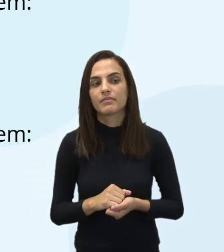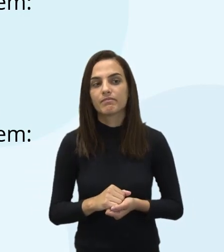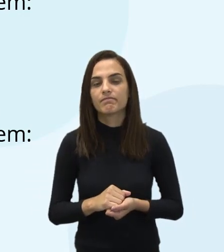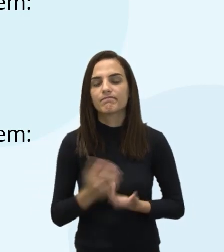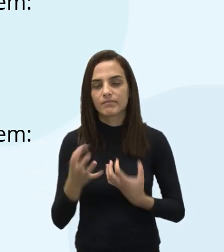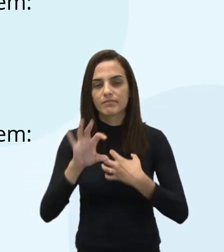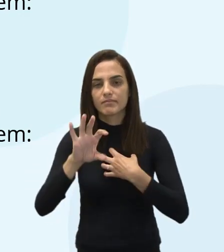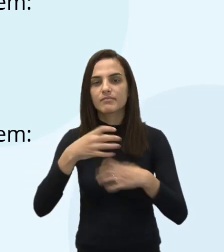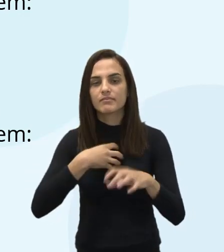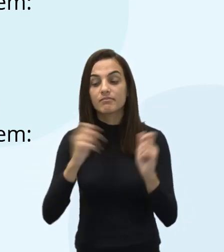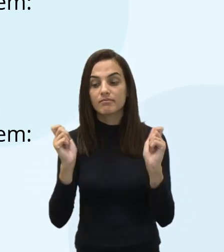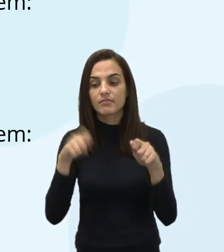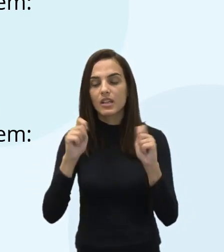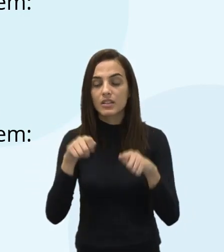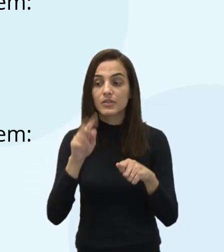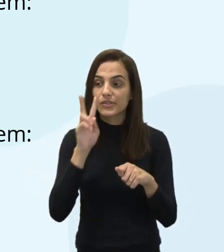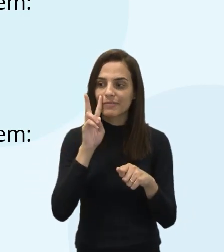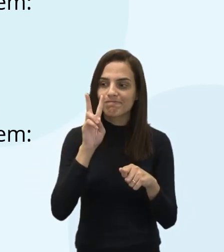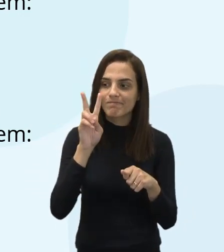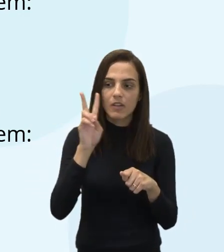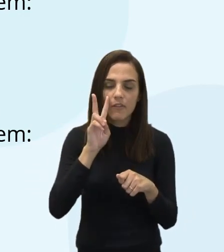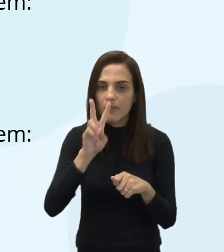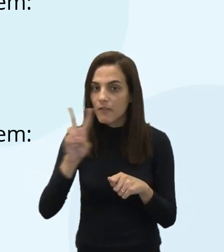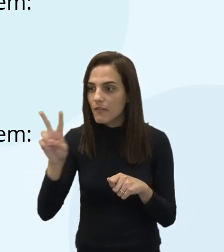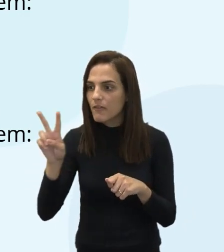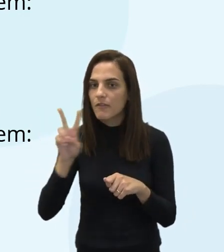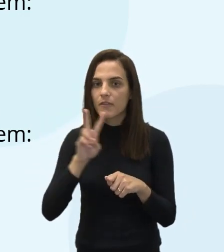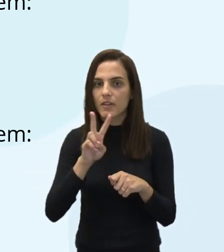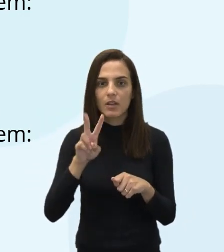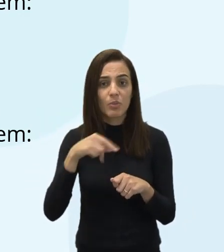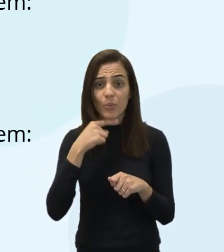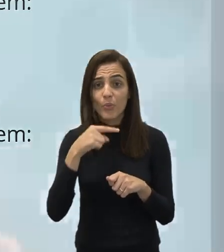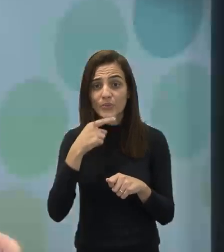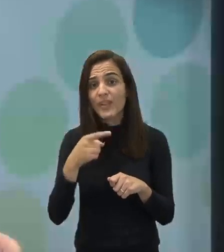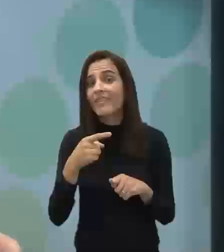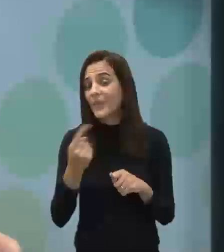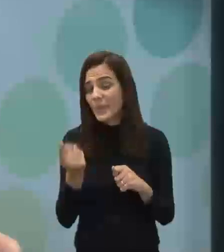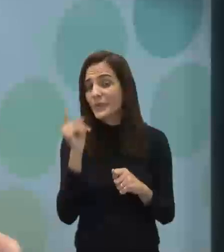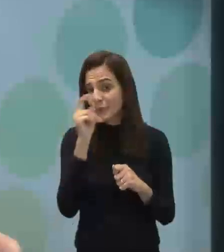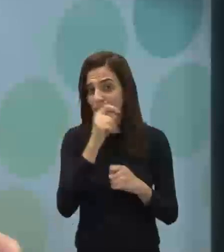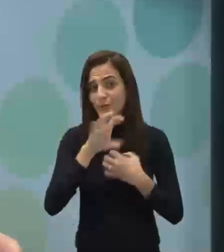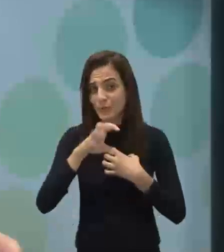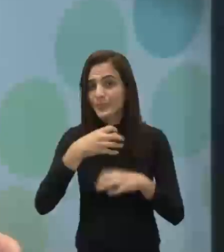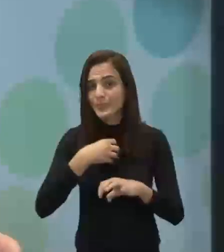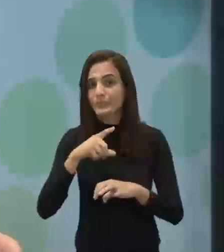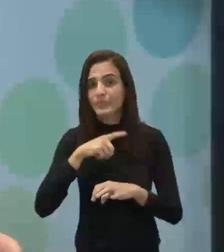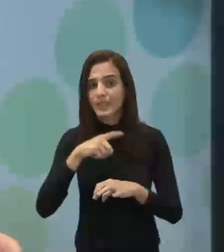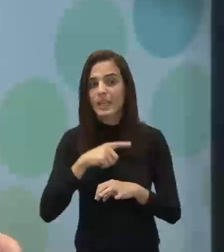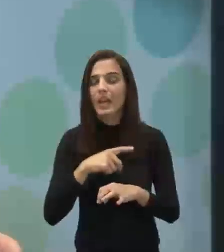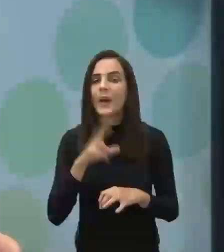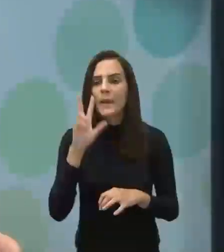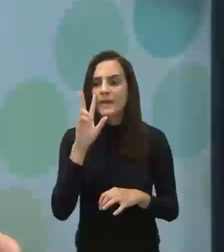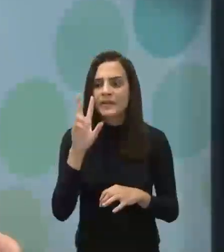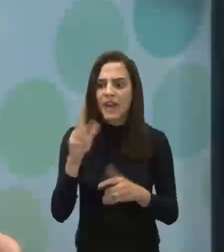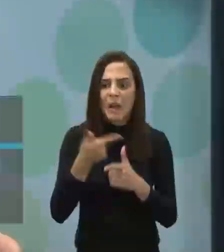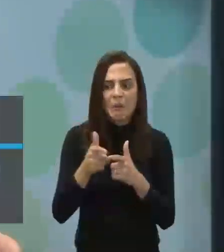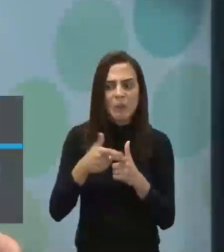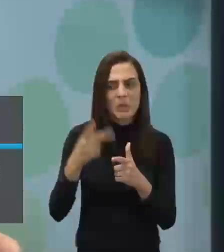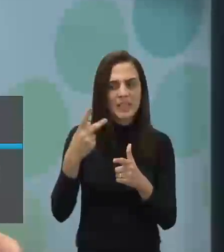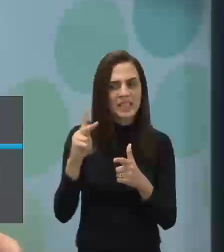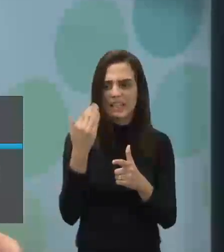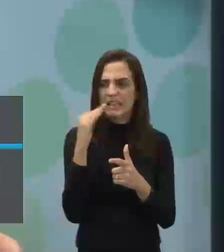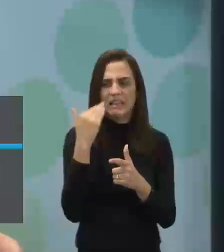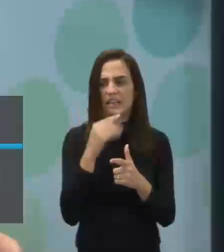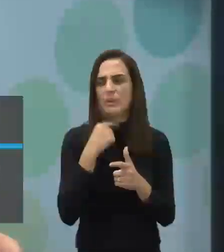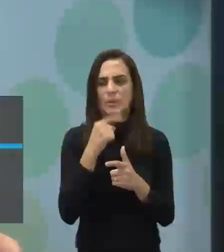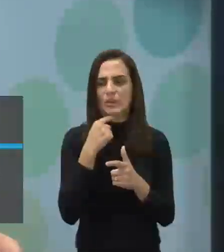empático se você não consegue olhar em volta e não consegue entender que o problema do outro você nunca vai entender realmente, né?